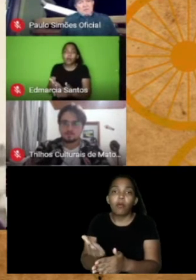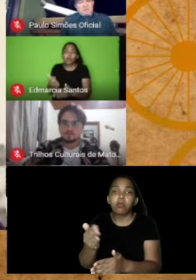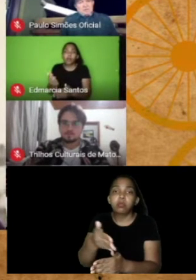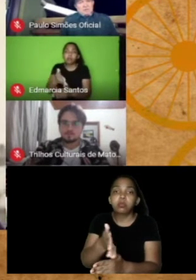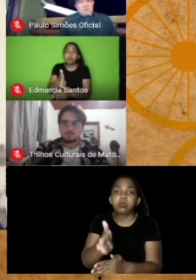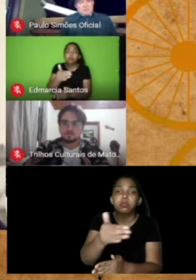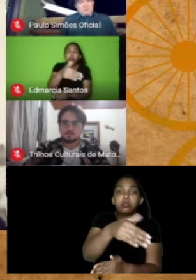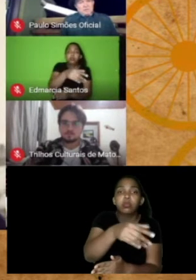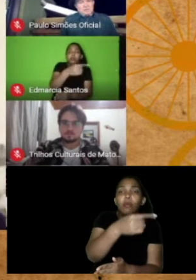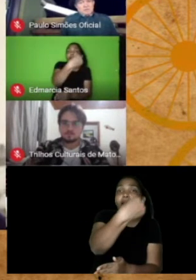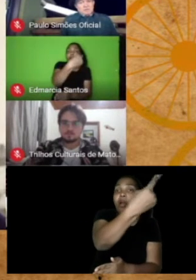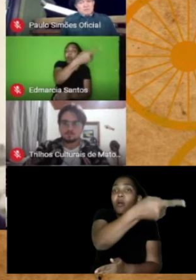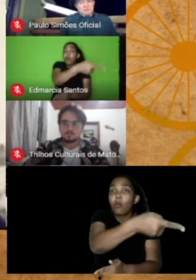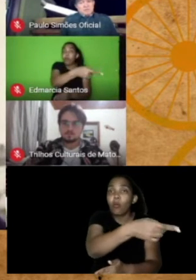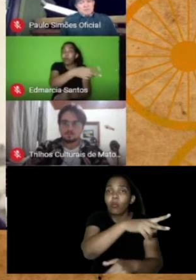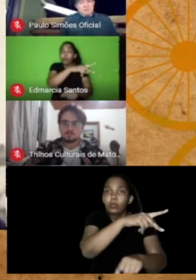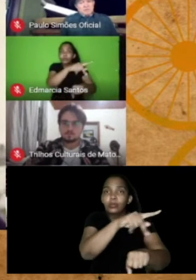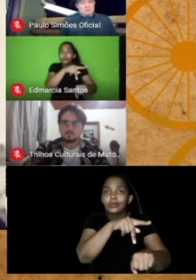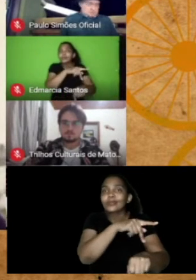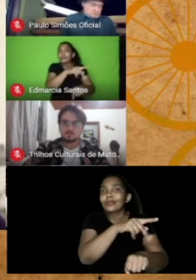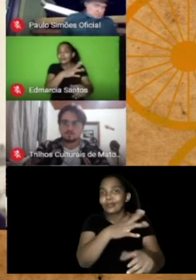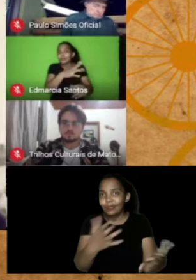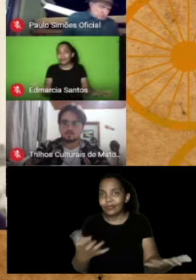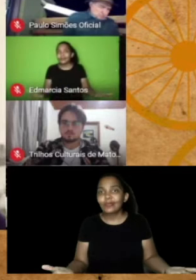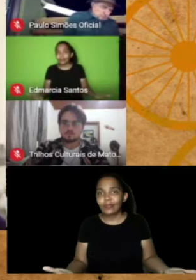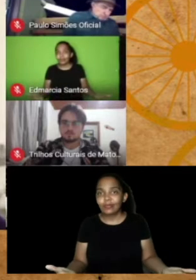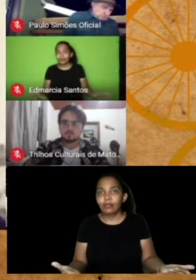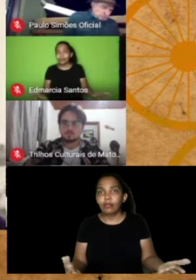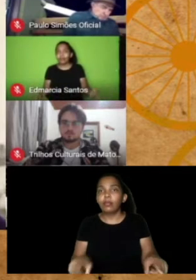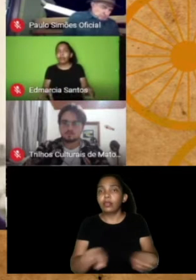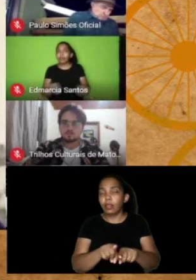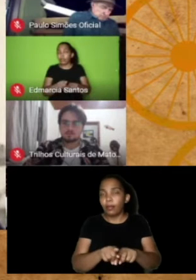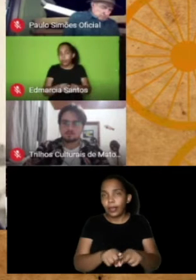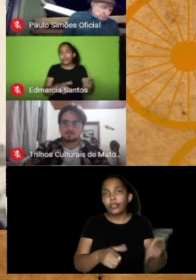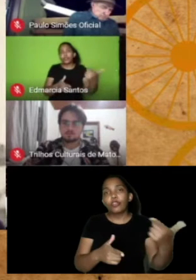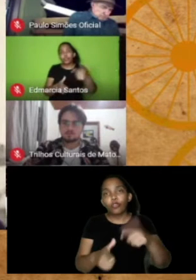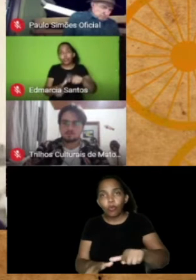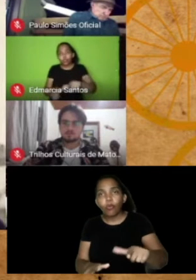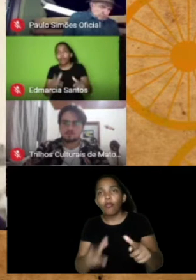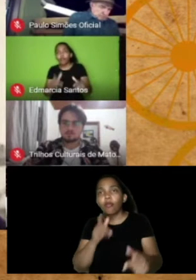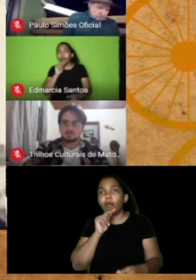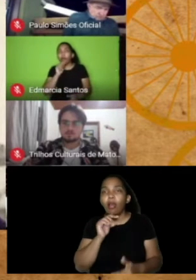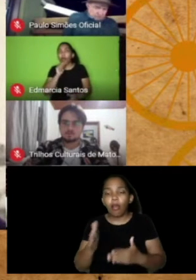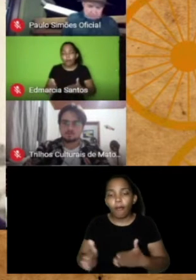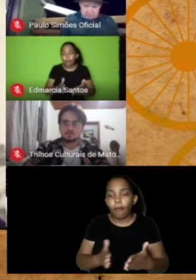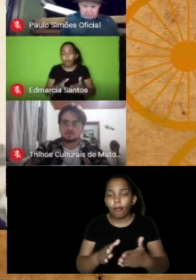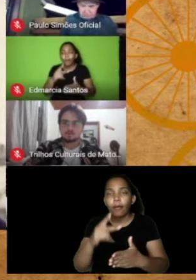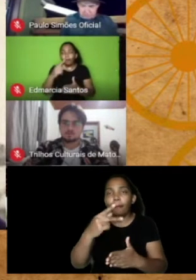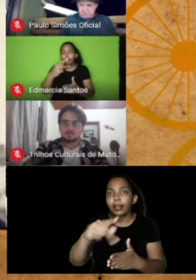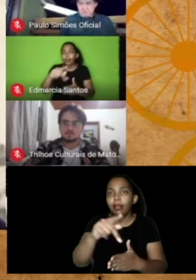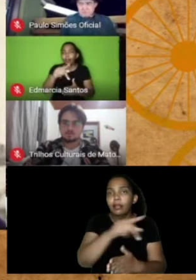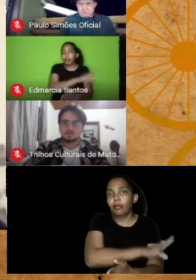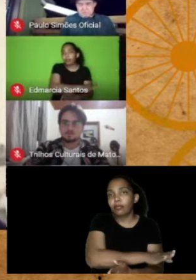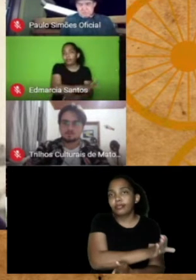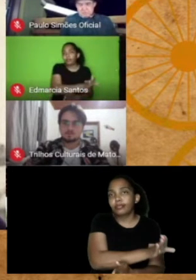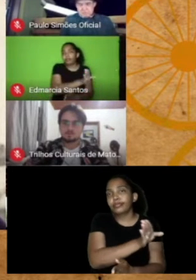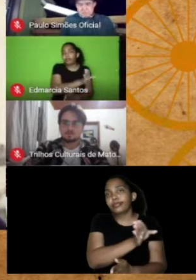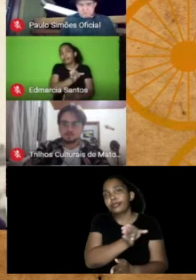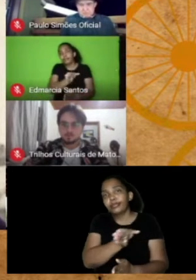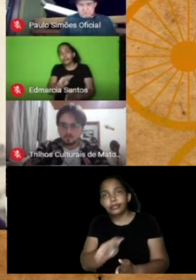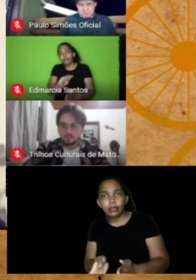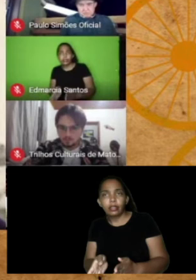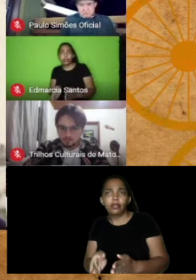voltavam para o território da Prata, eles voltavam através do Rio Paraguai, desembocavam lá em Correntes, e assim foi